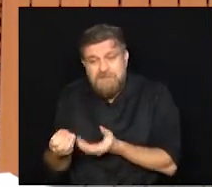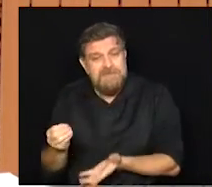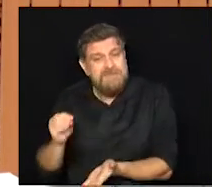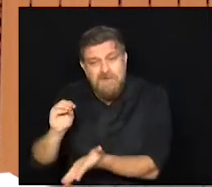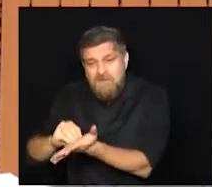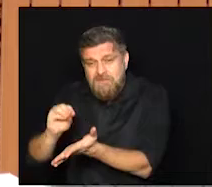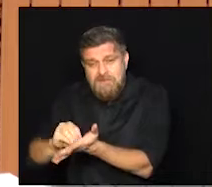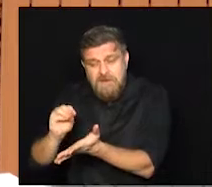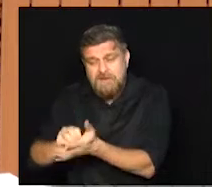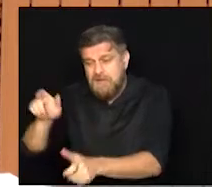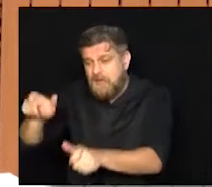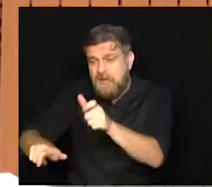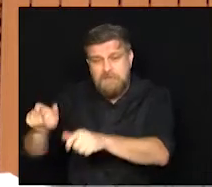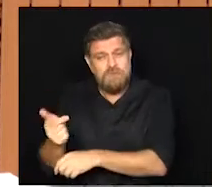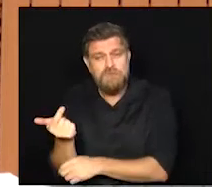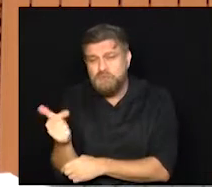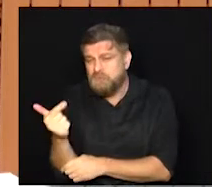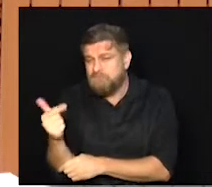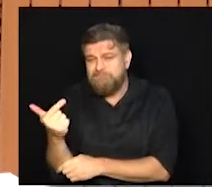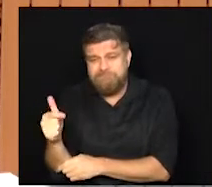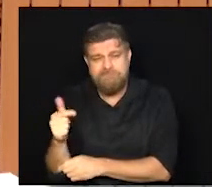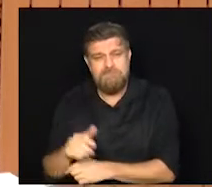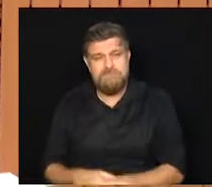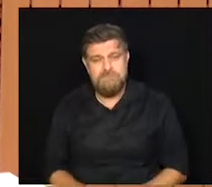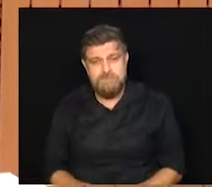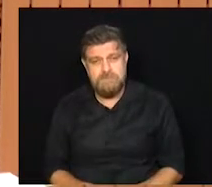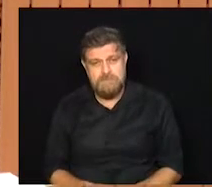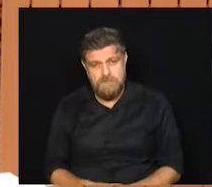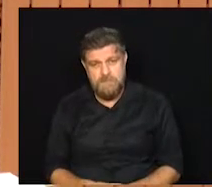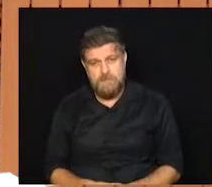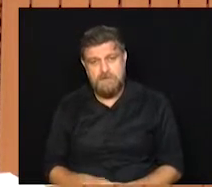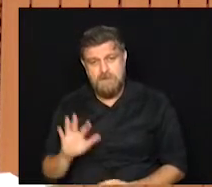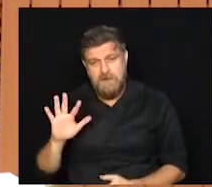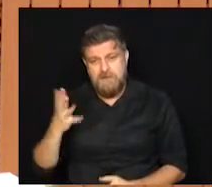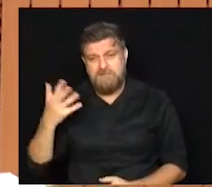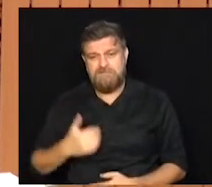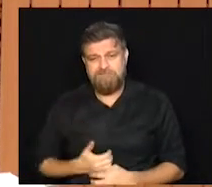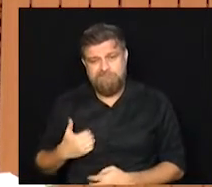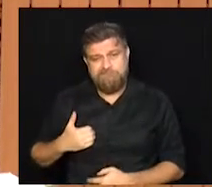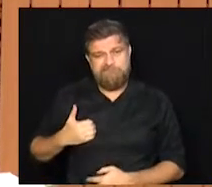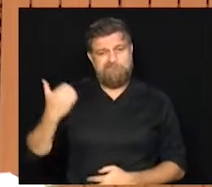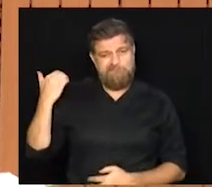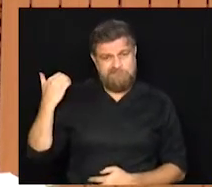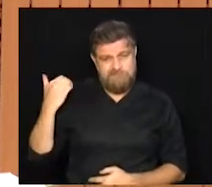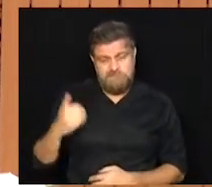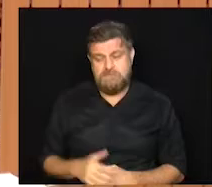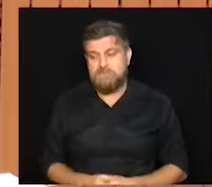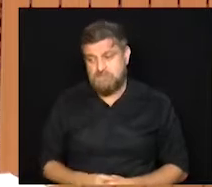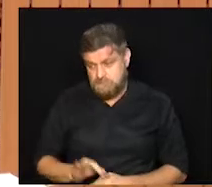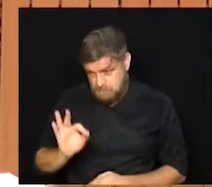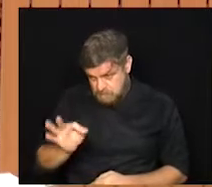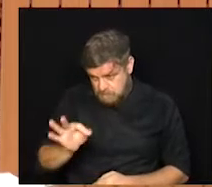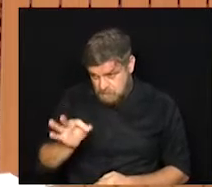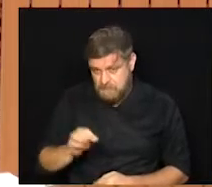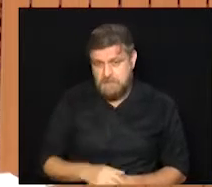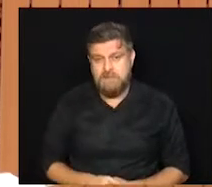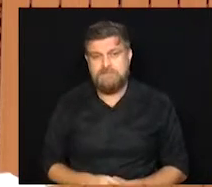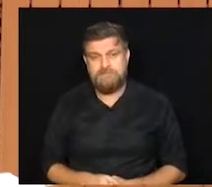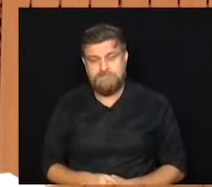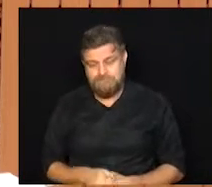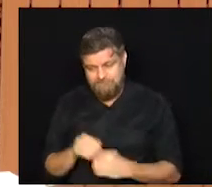pessoas têm. Então, acaba causando um constrangimento. Isso você quis dizer que você bateu, que acaba